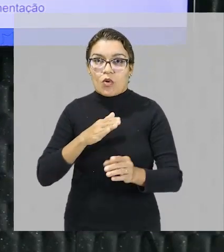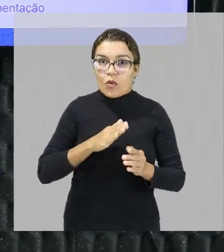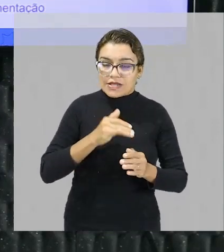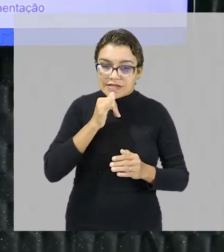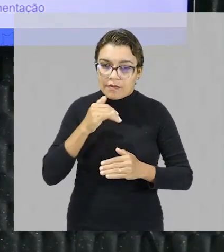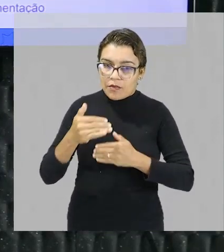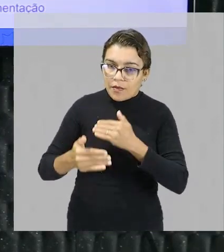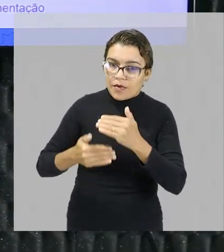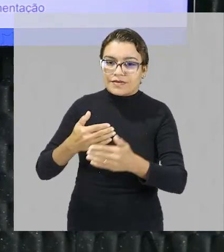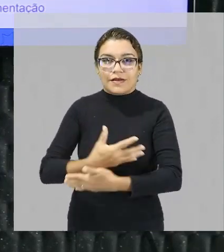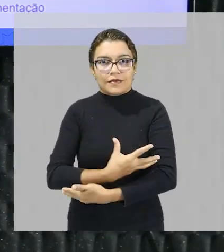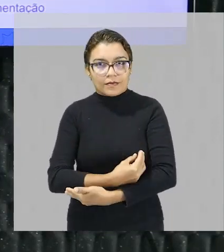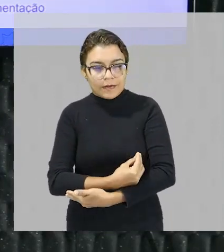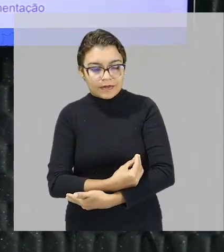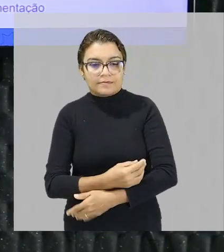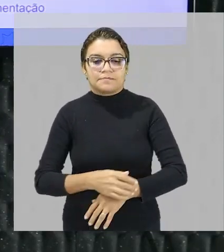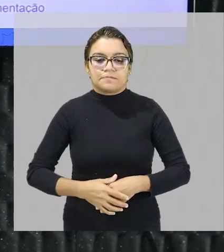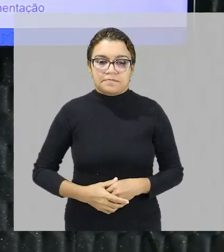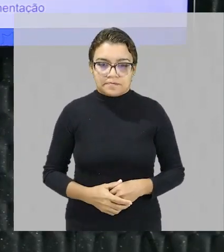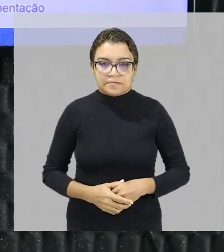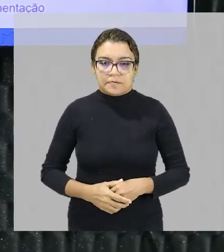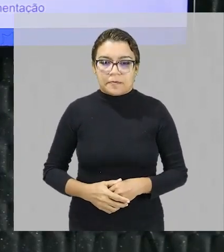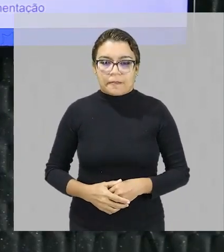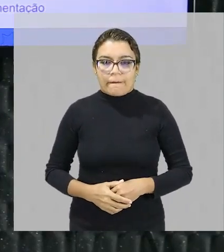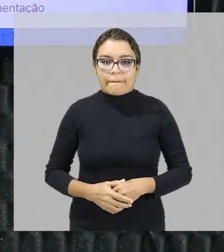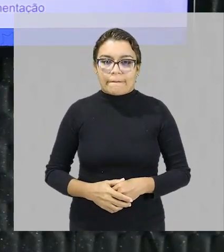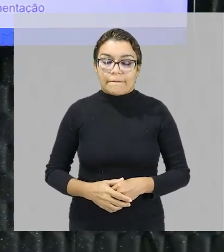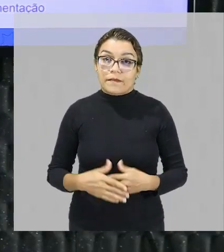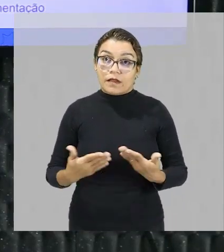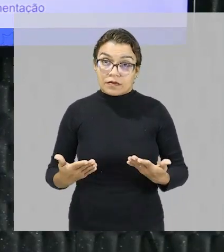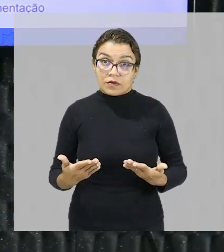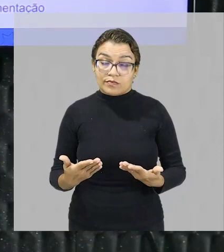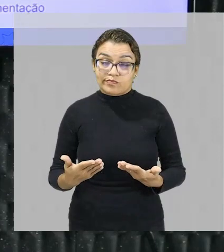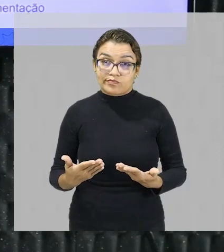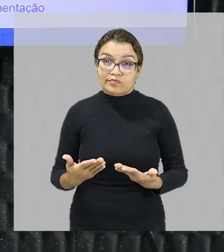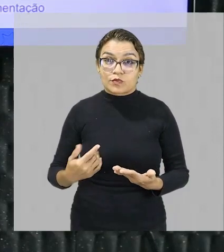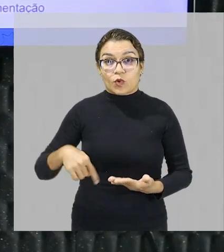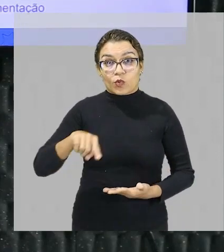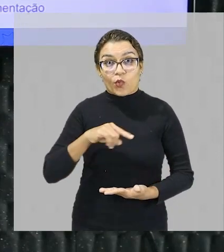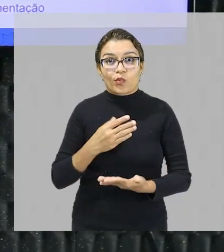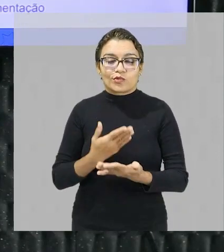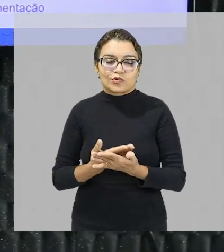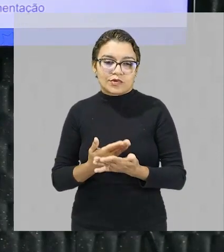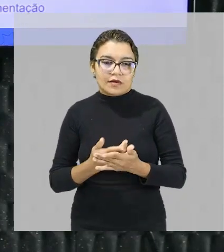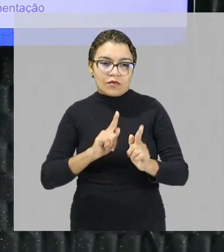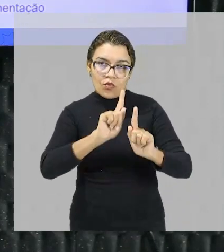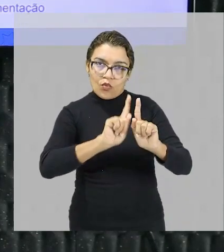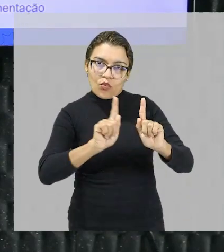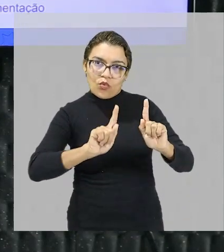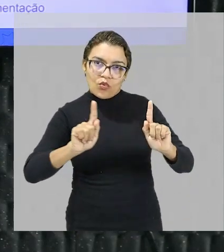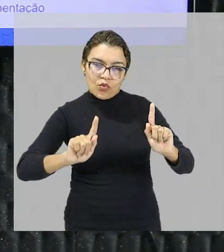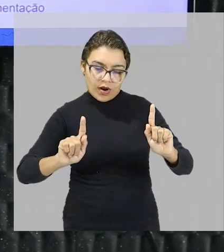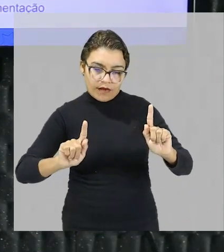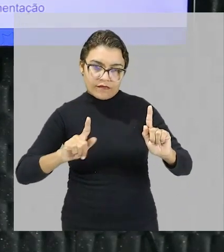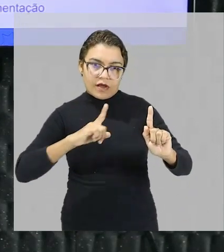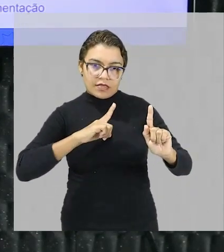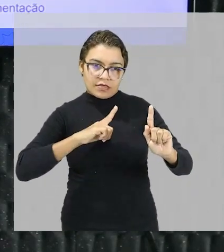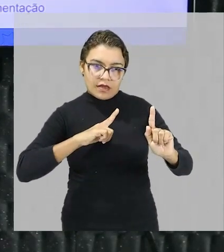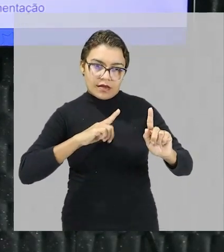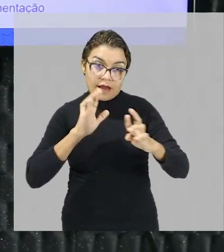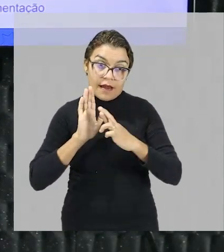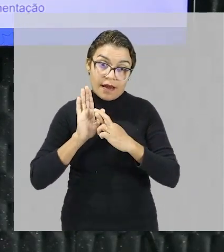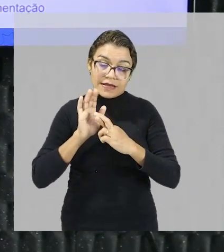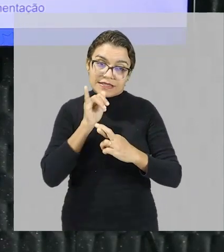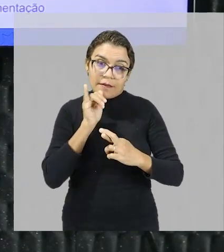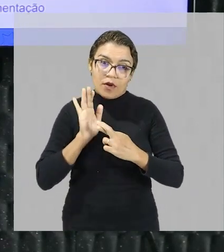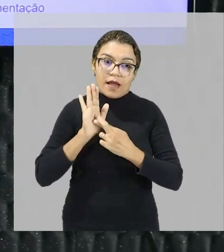de amamentação, tá, pessoal? Então, nós vamos ver aqui que no gráfico em que eu vou ter a representação